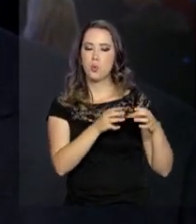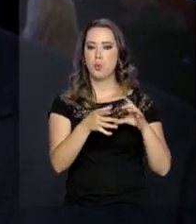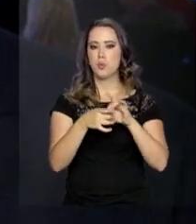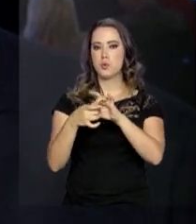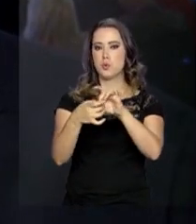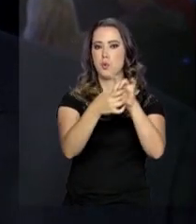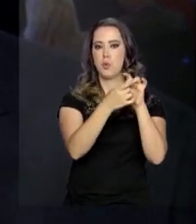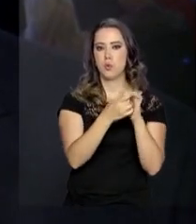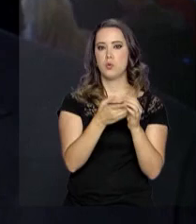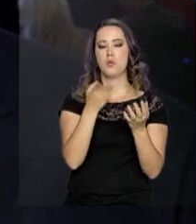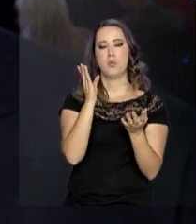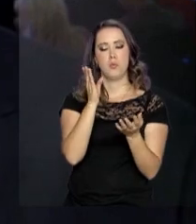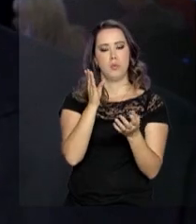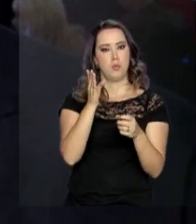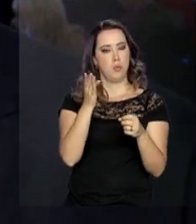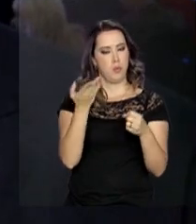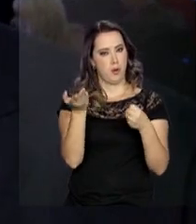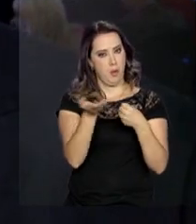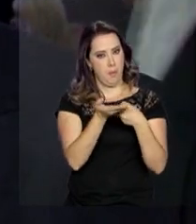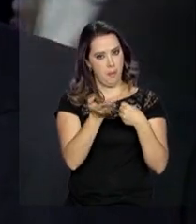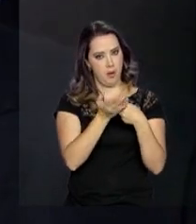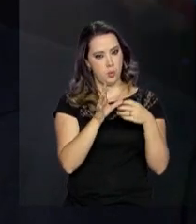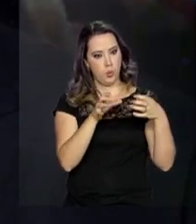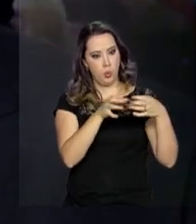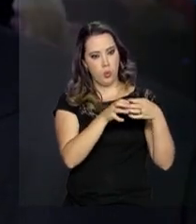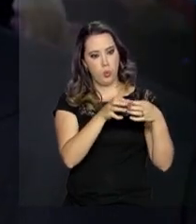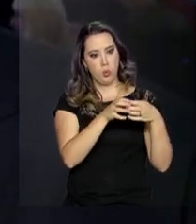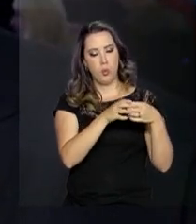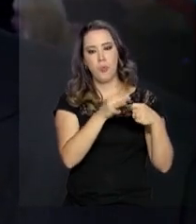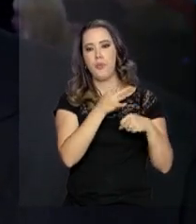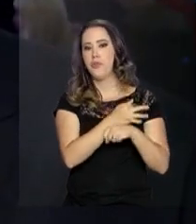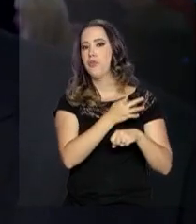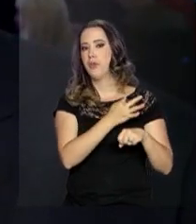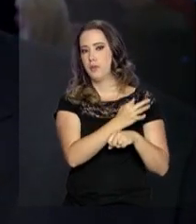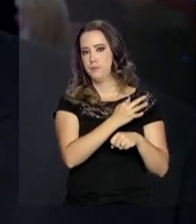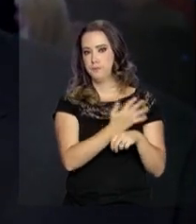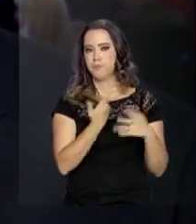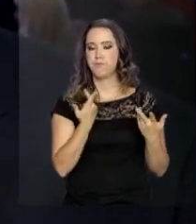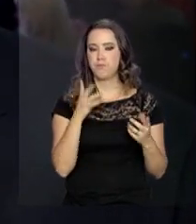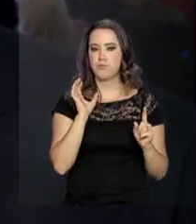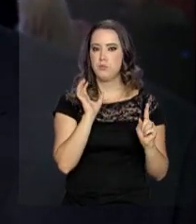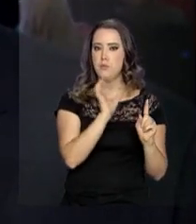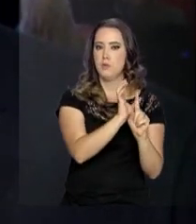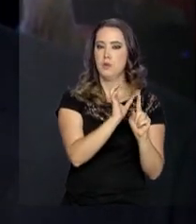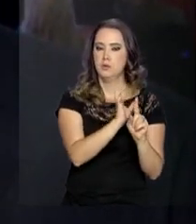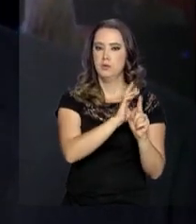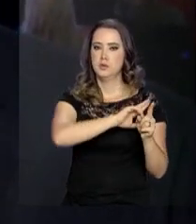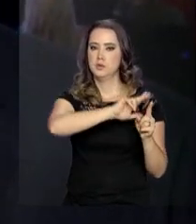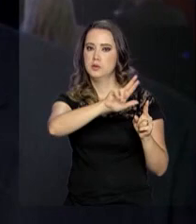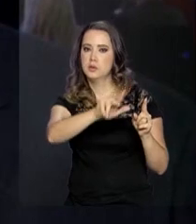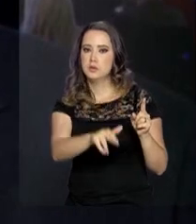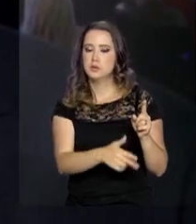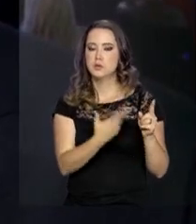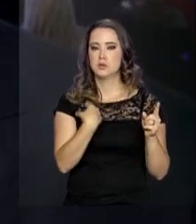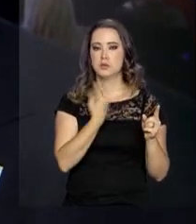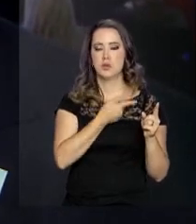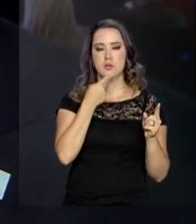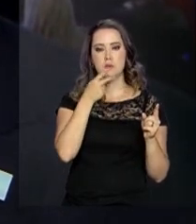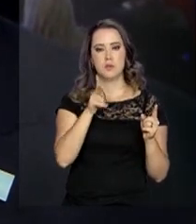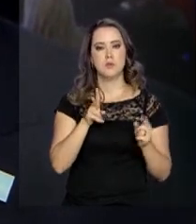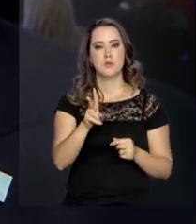o meio da chamada cadeia siderúrgica. Então, ele tem um impacto muito grande. Nós sempre costumamos dizer que